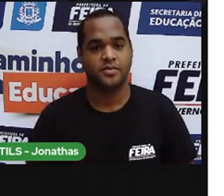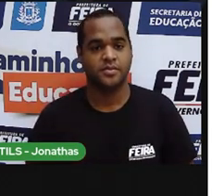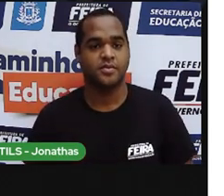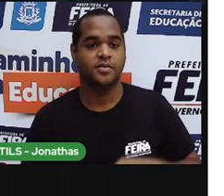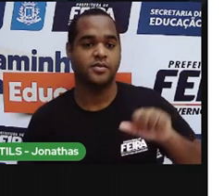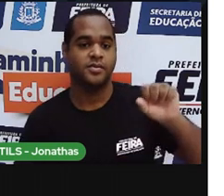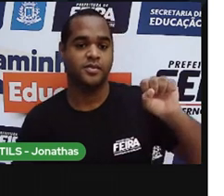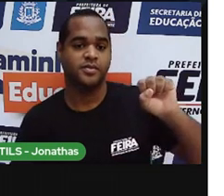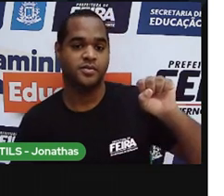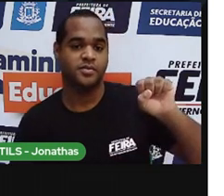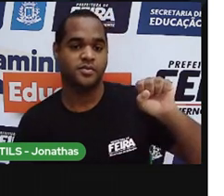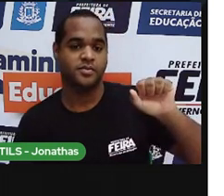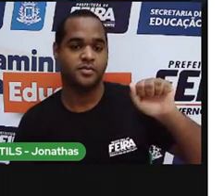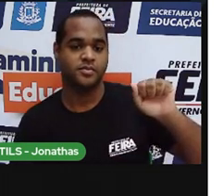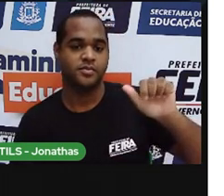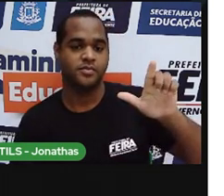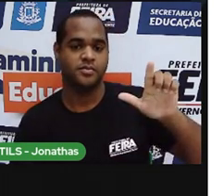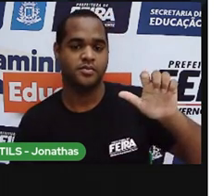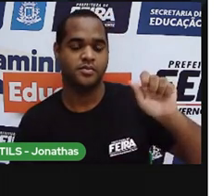Sala.